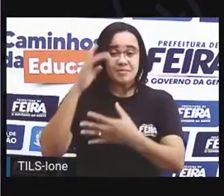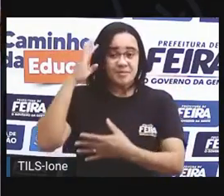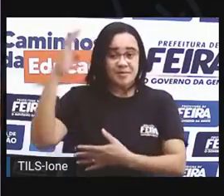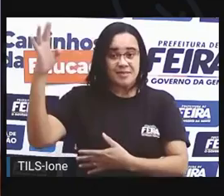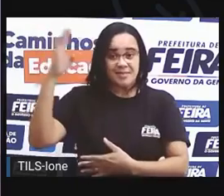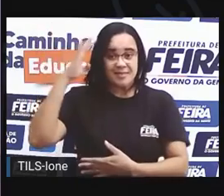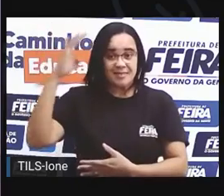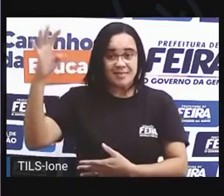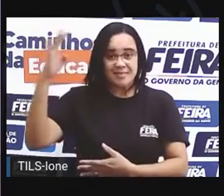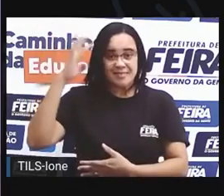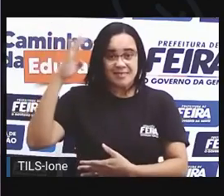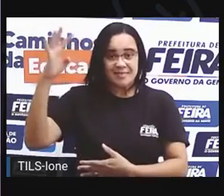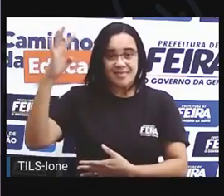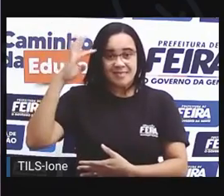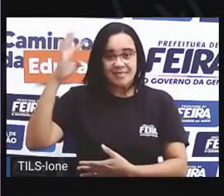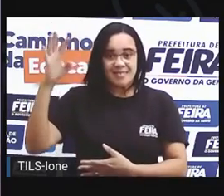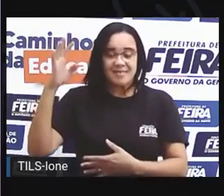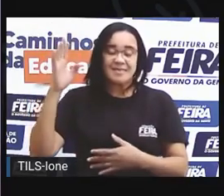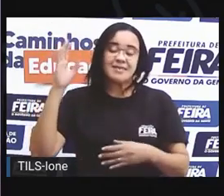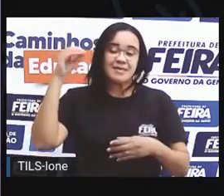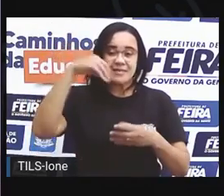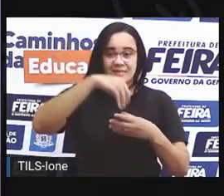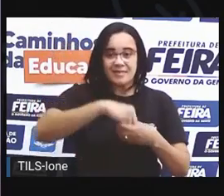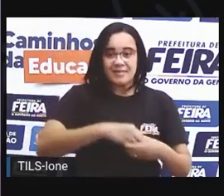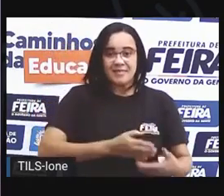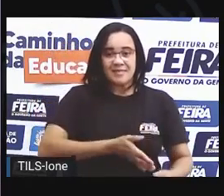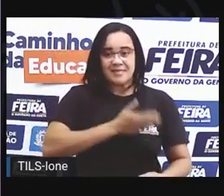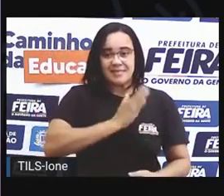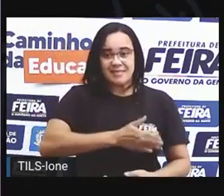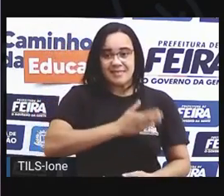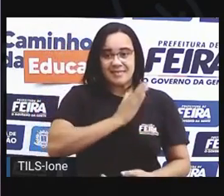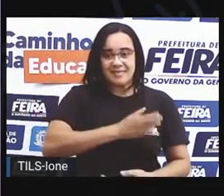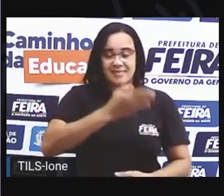imaginei. Dentro do coração,